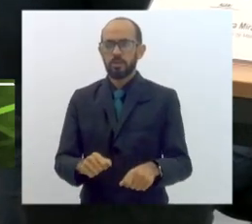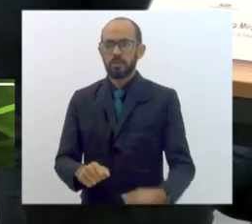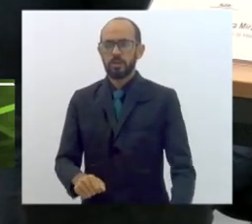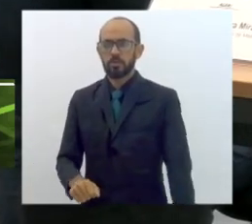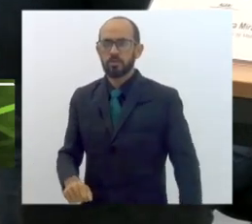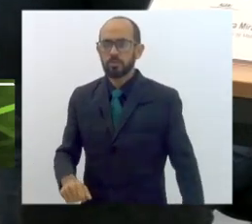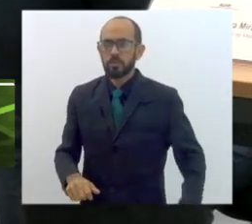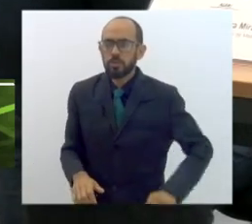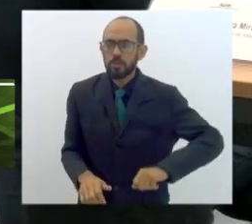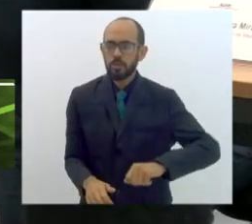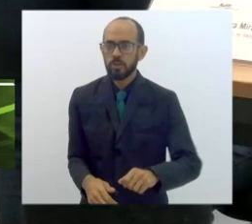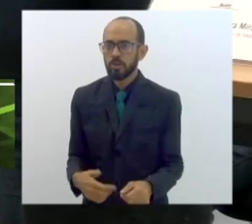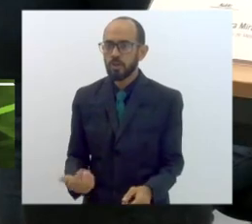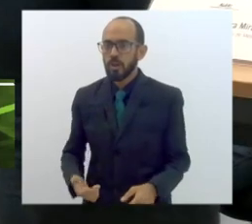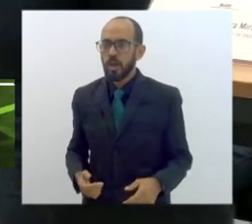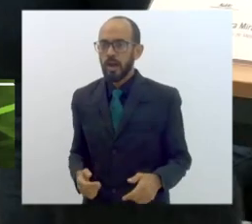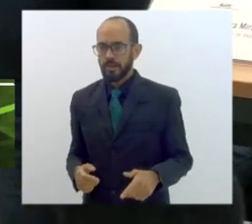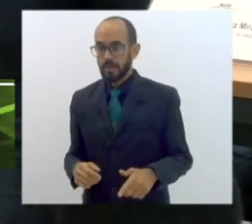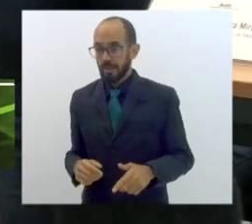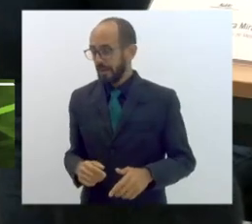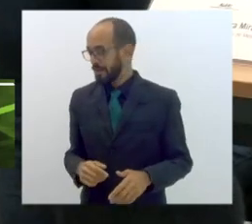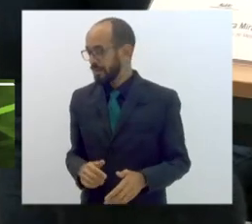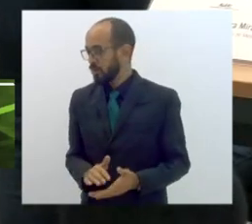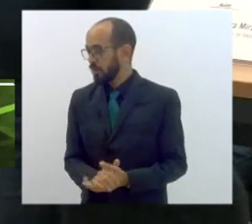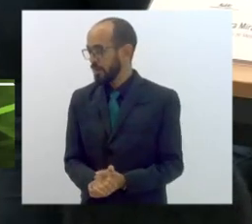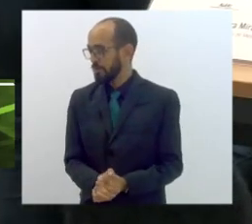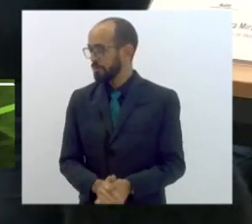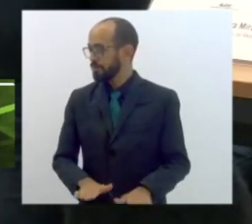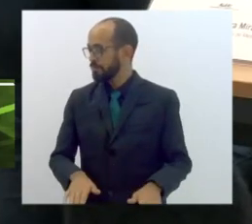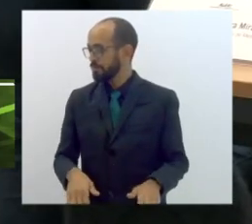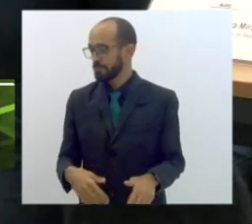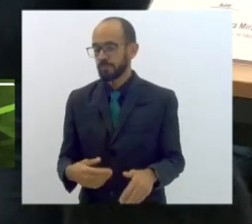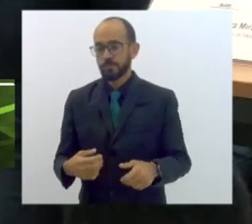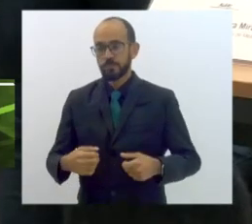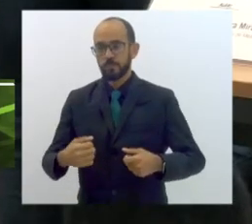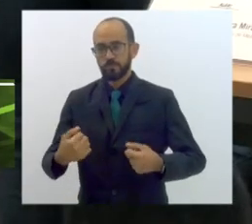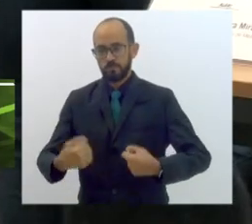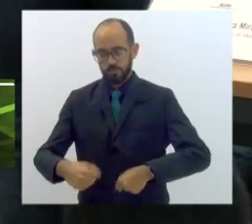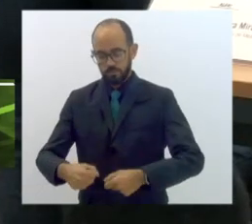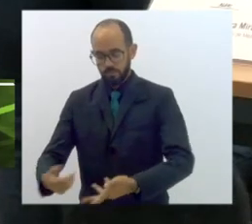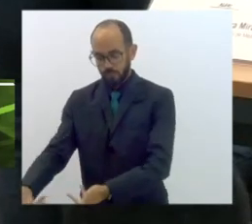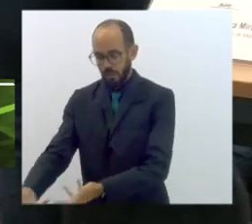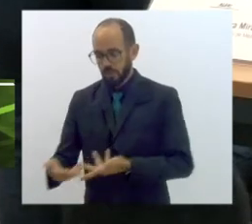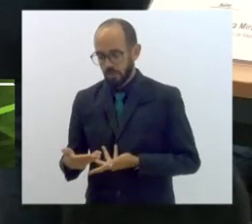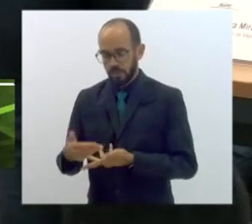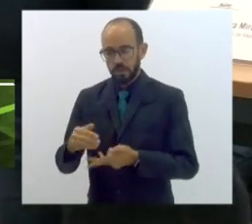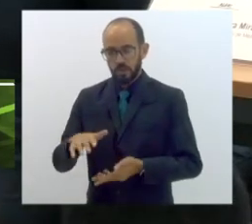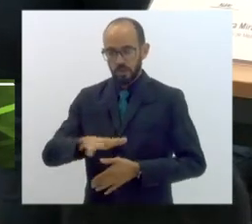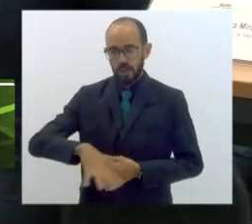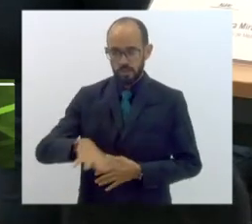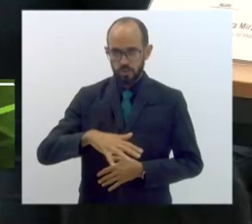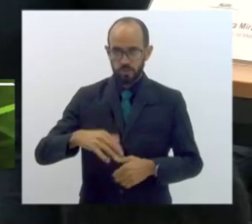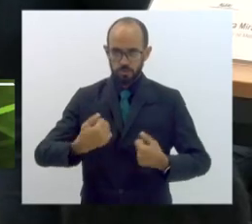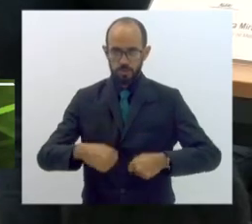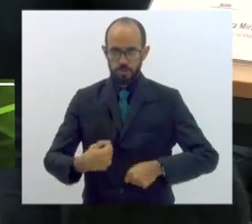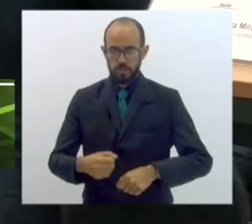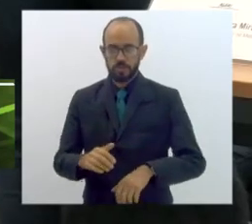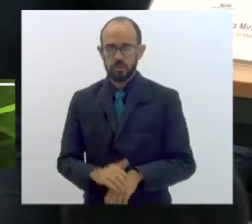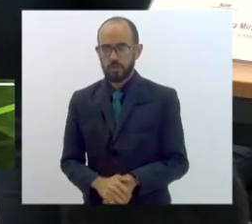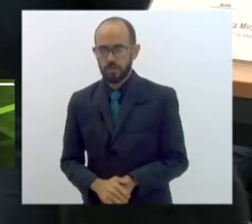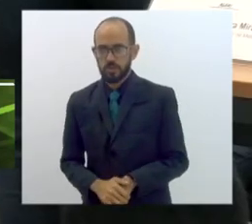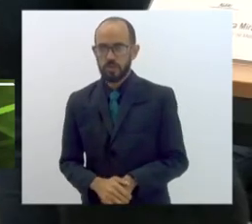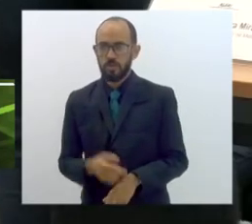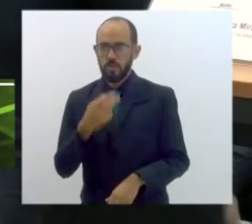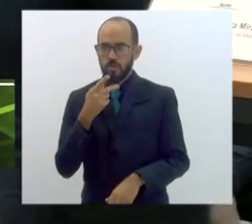realmente é necessário que se faça um trabalho de regionalização realmente para atender o que aquela região necessita. Vou falar um pouquinho sobre